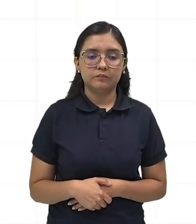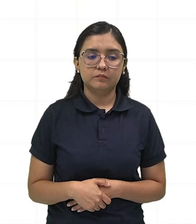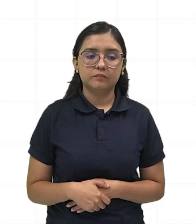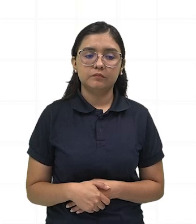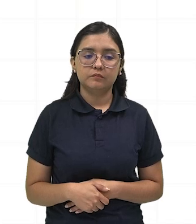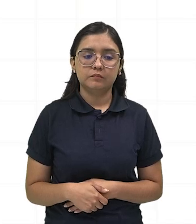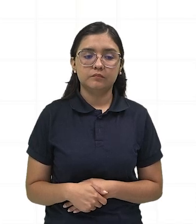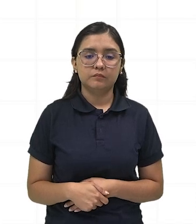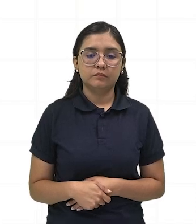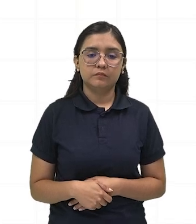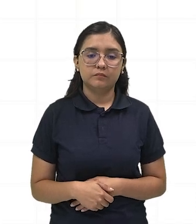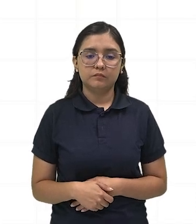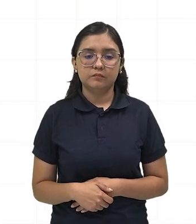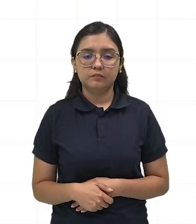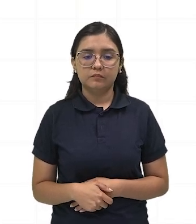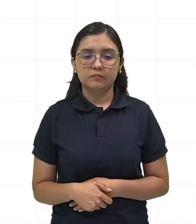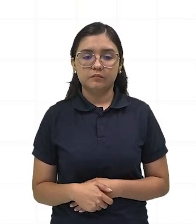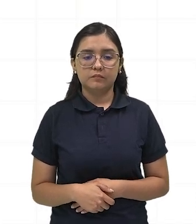Bem.